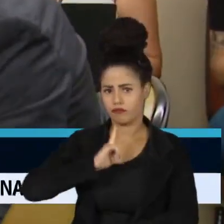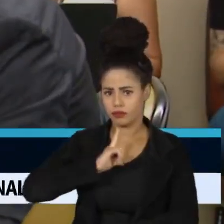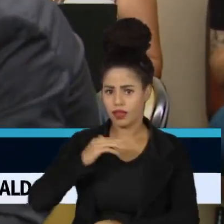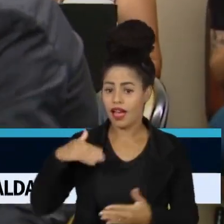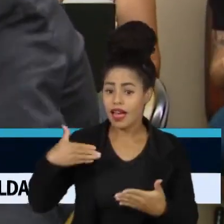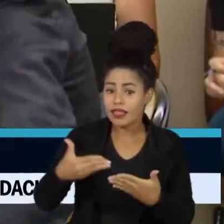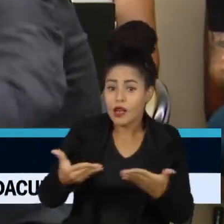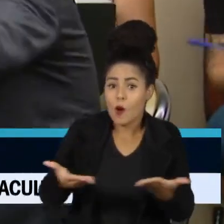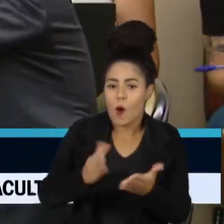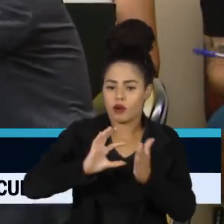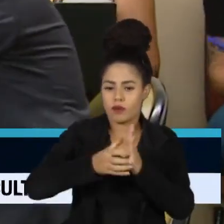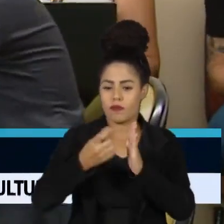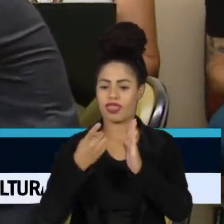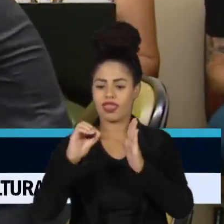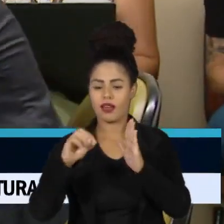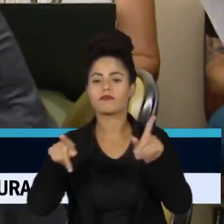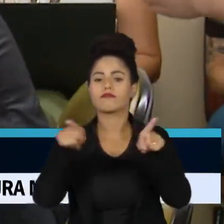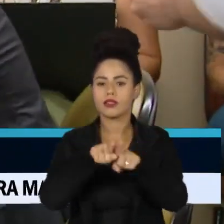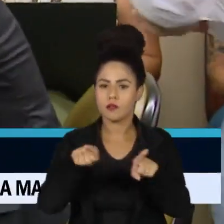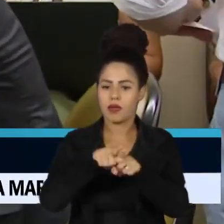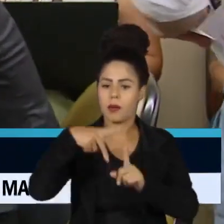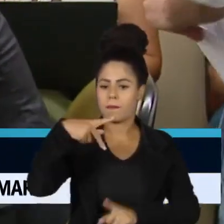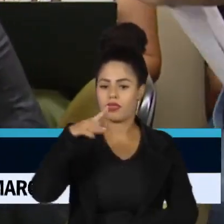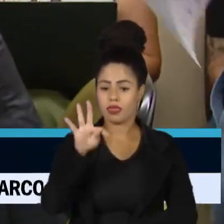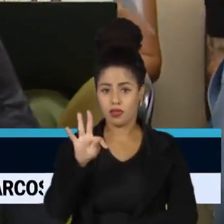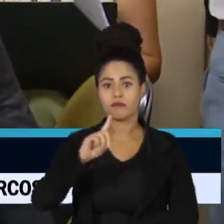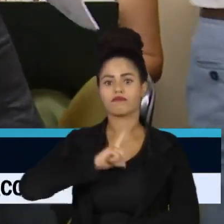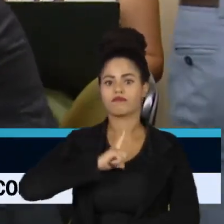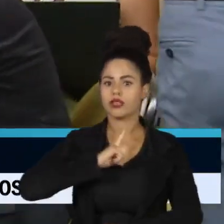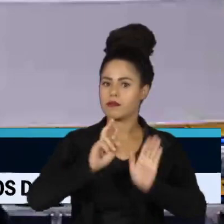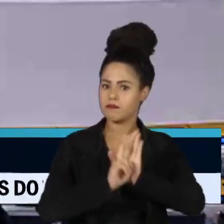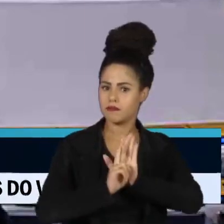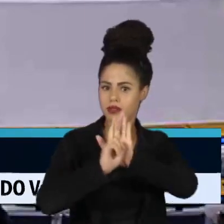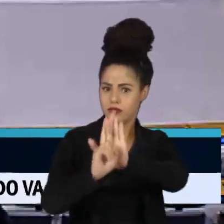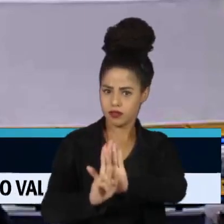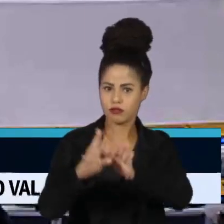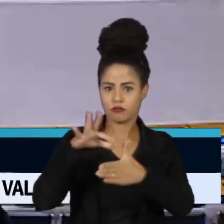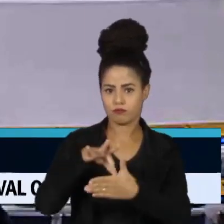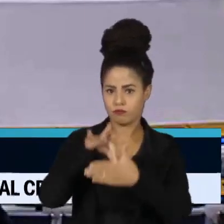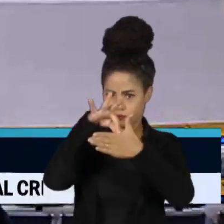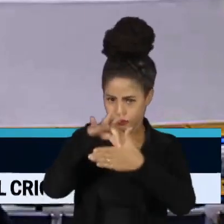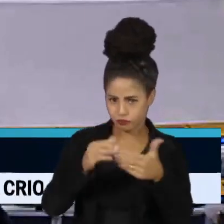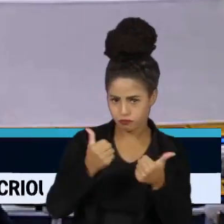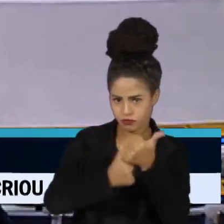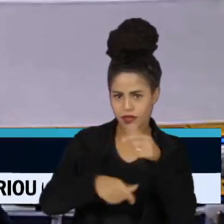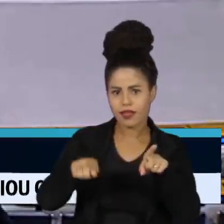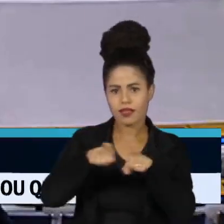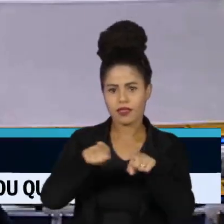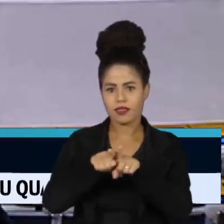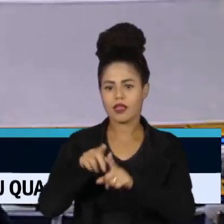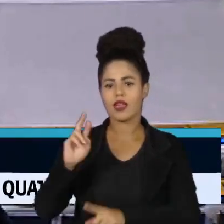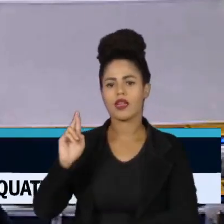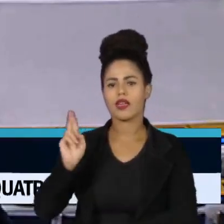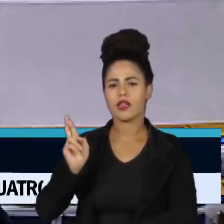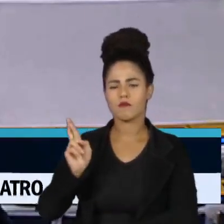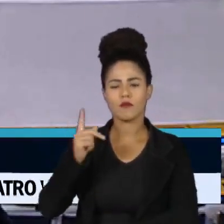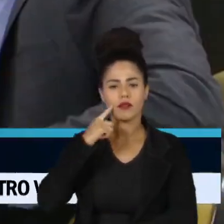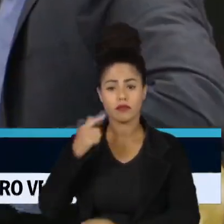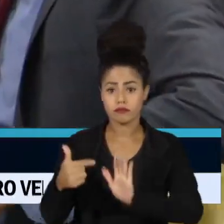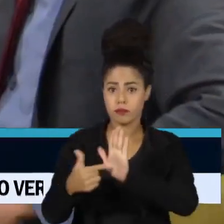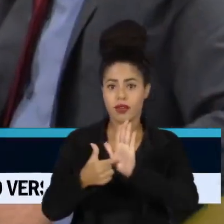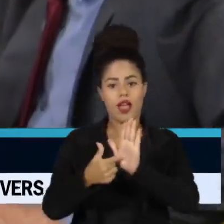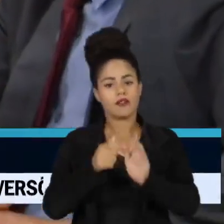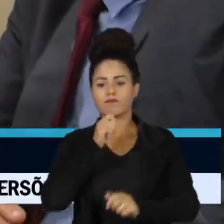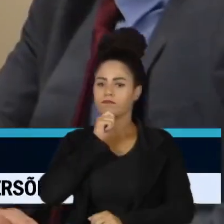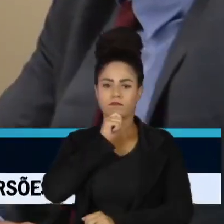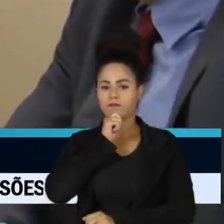10 partidos, incluindo o PT, têm representantes na vice-liderança. O Republicanos foi sondado, mas ainda não aceitou.